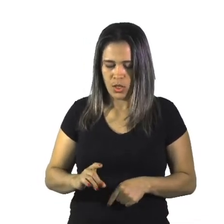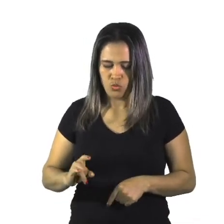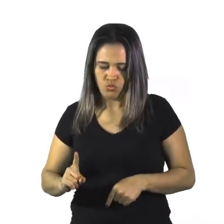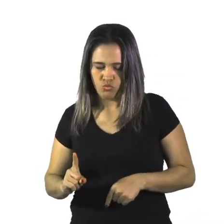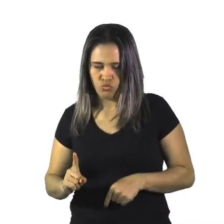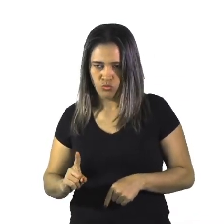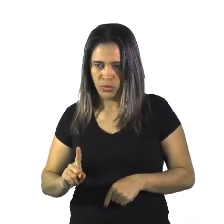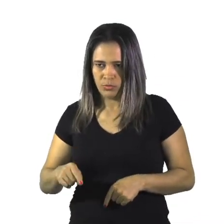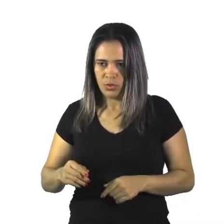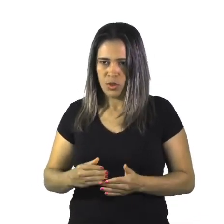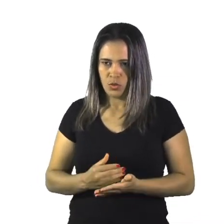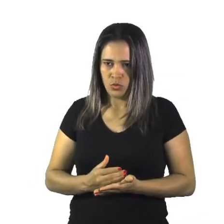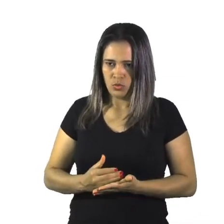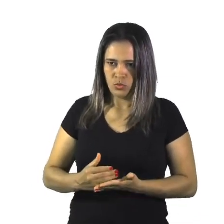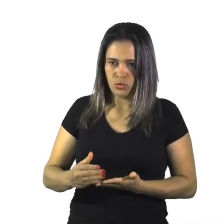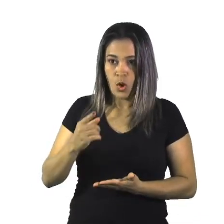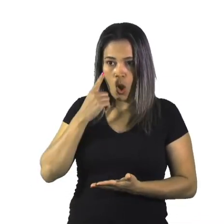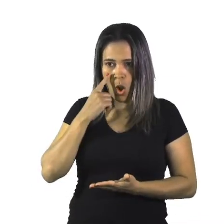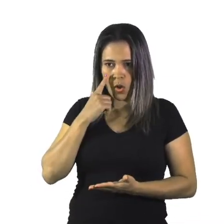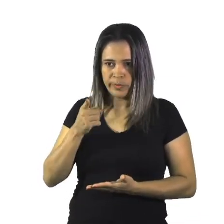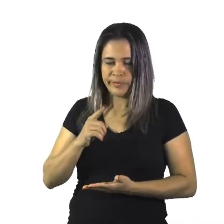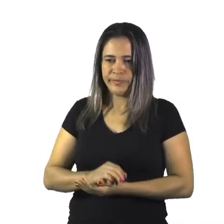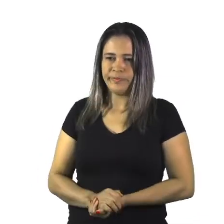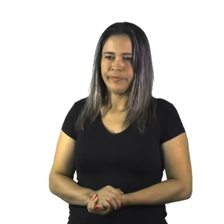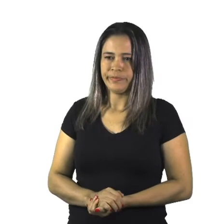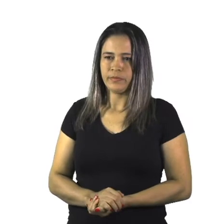ele continuou na coluna